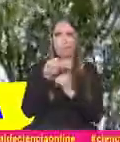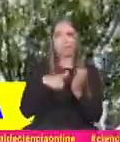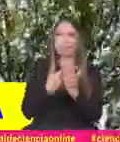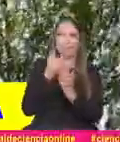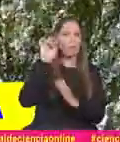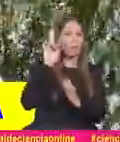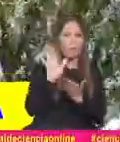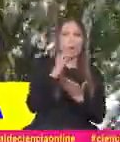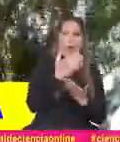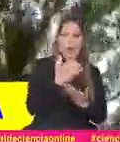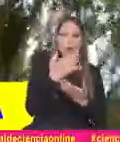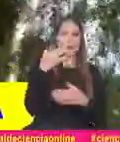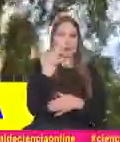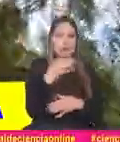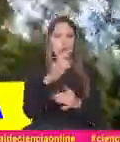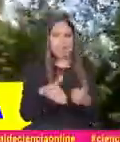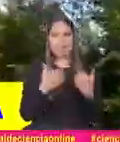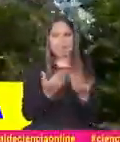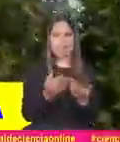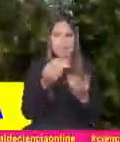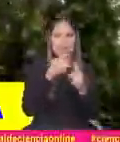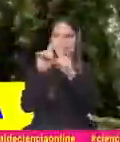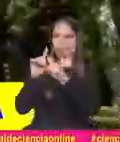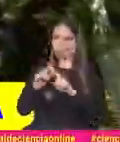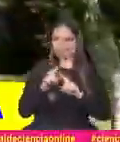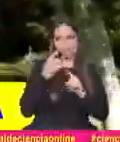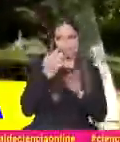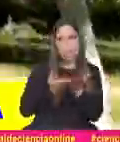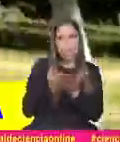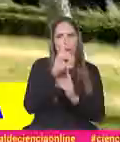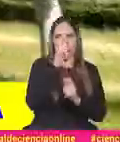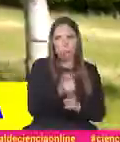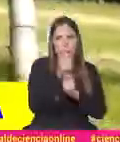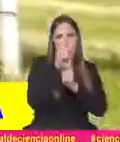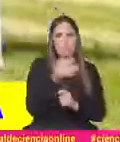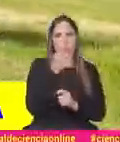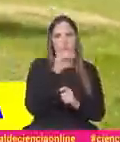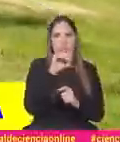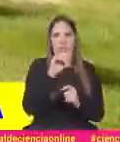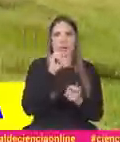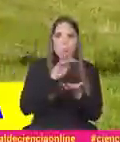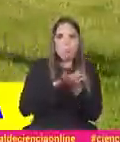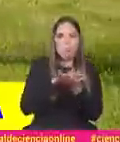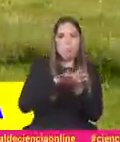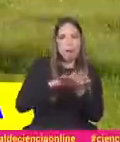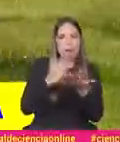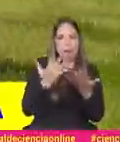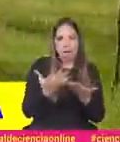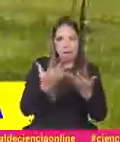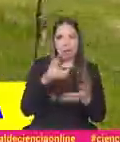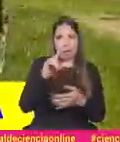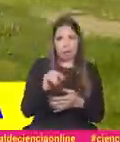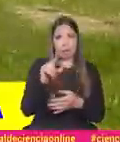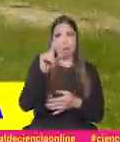os recursos genéticos, assegurar a biodiversidade para a agricultura e alimentação sustentável atual e,